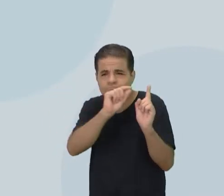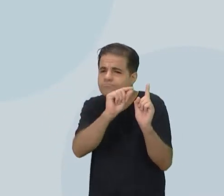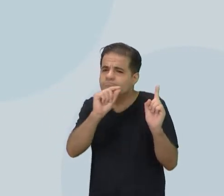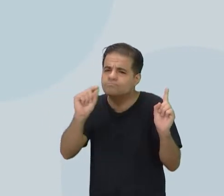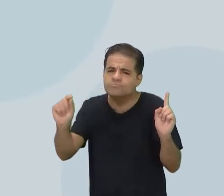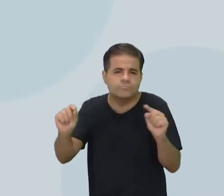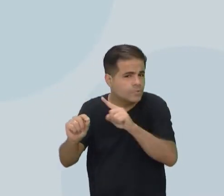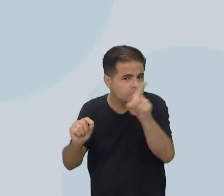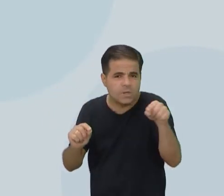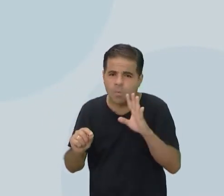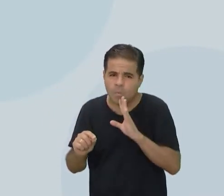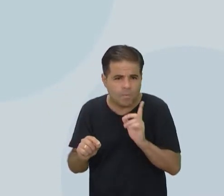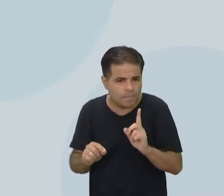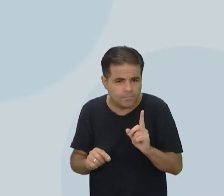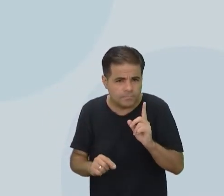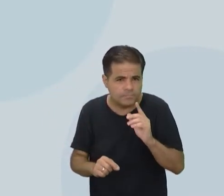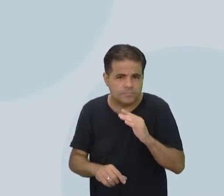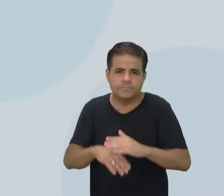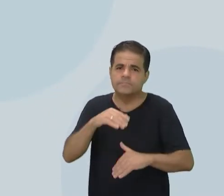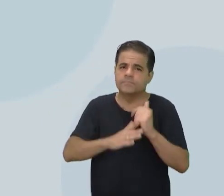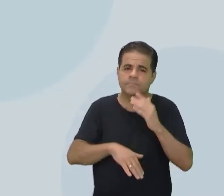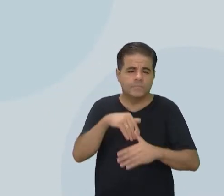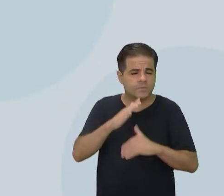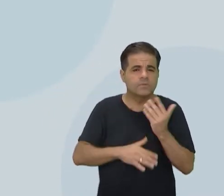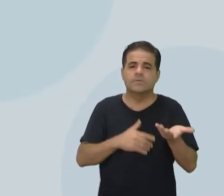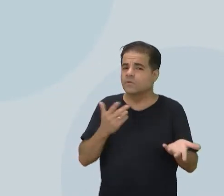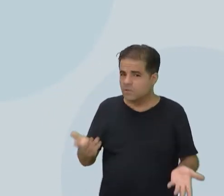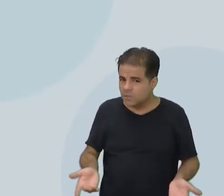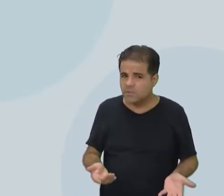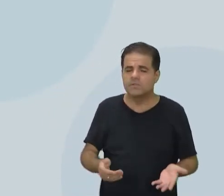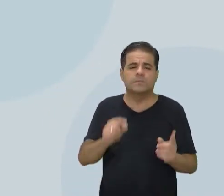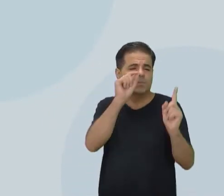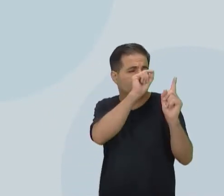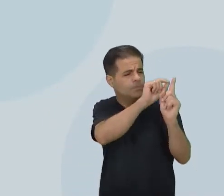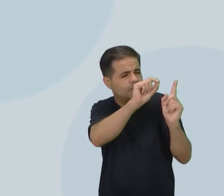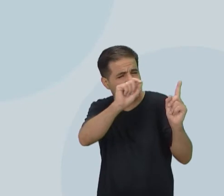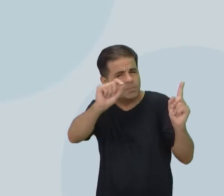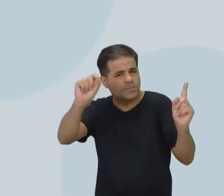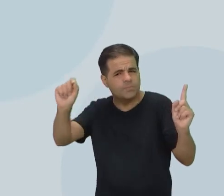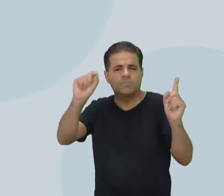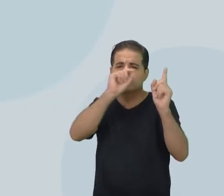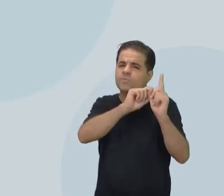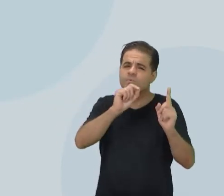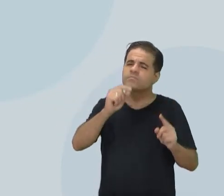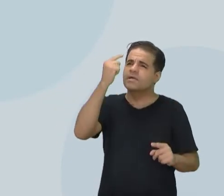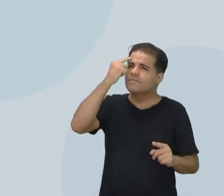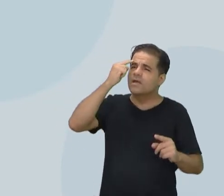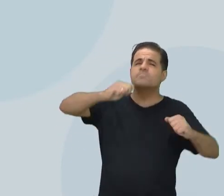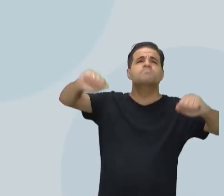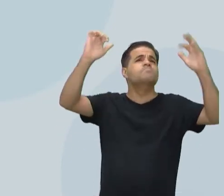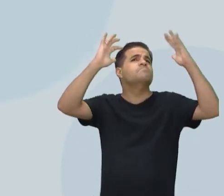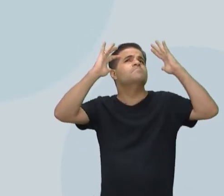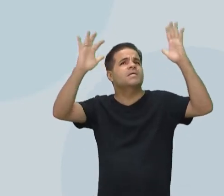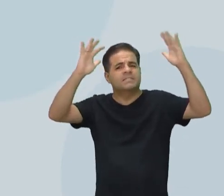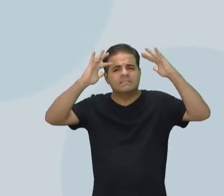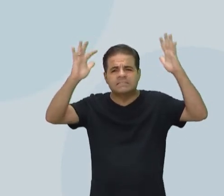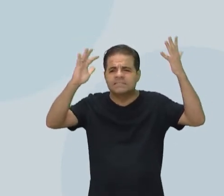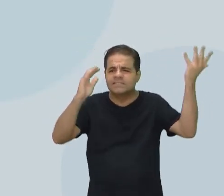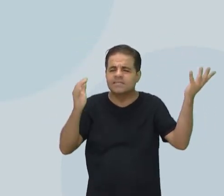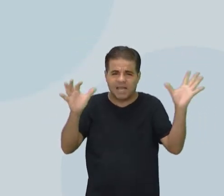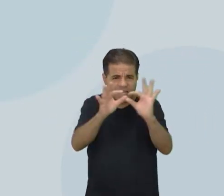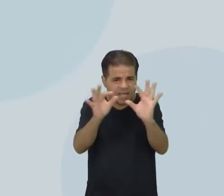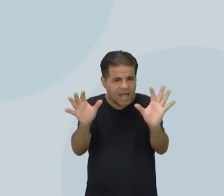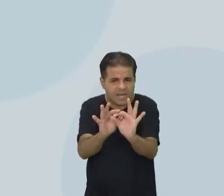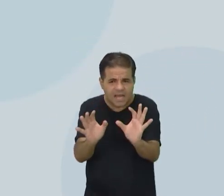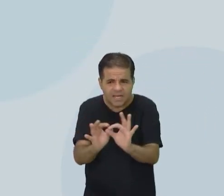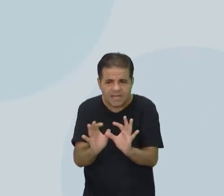que não conhece a obra, não lê o livro, não sabe do que se trata... Tem um número certinho de pontos. Exato. Então você fica pensando assim, puxa... Dá para ligar? Será que é para a gente